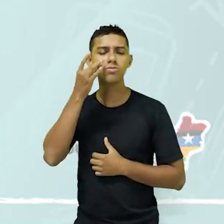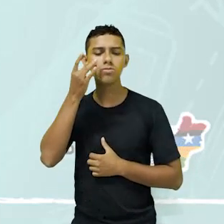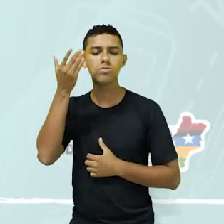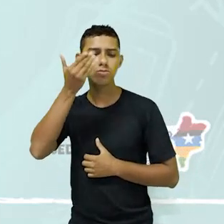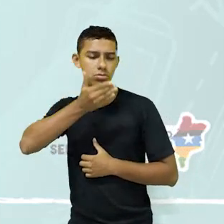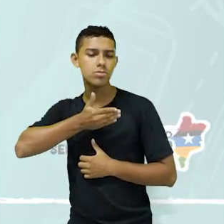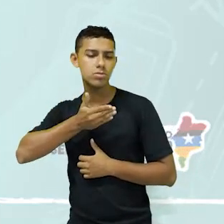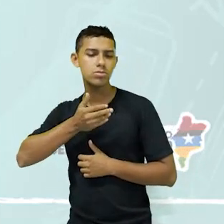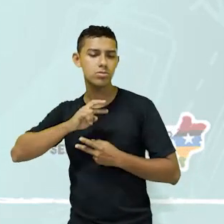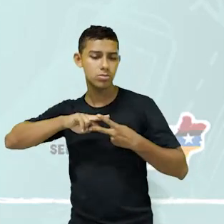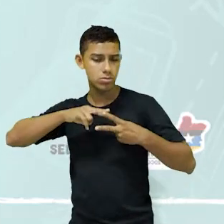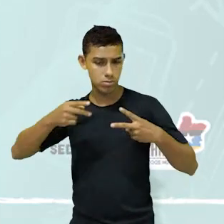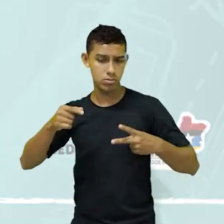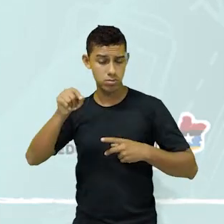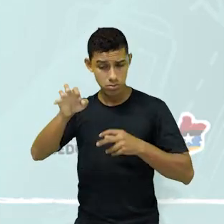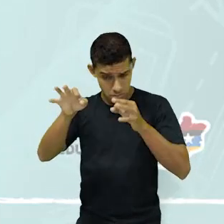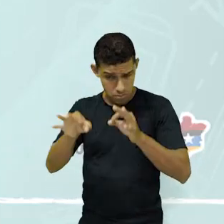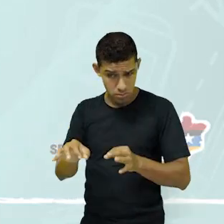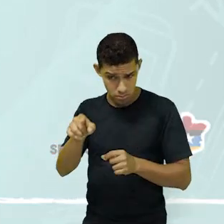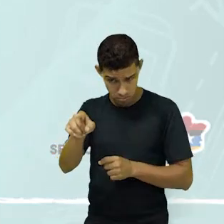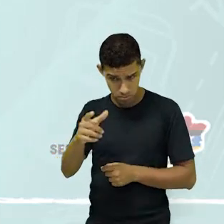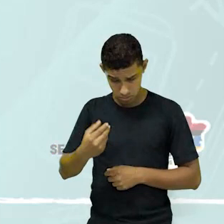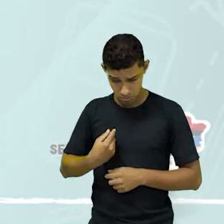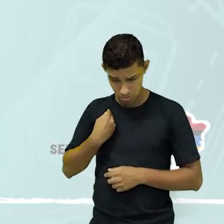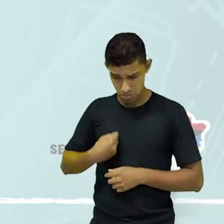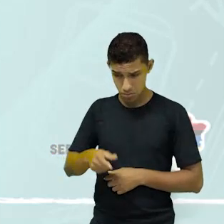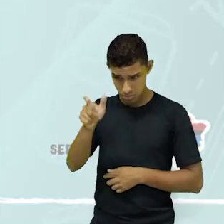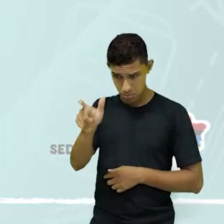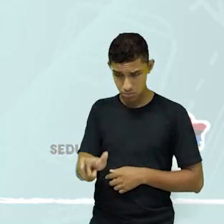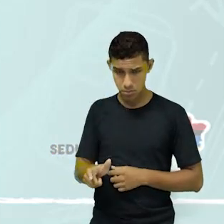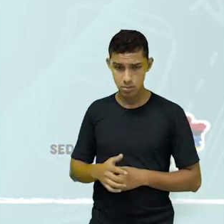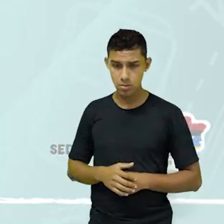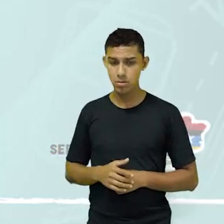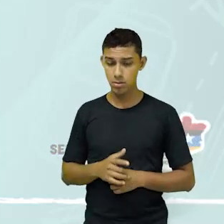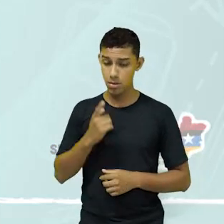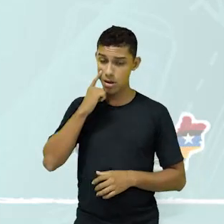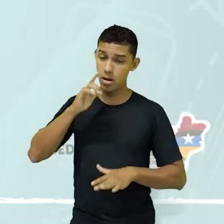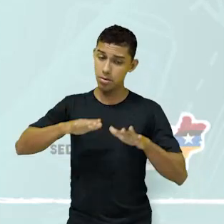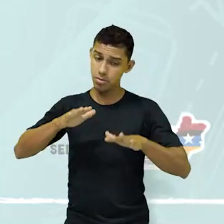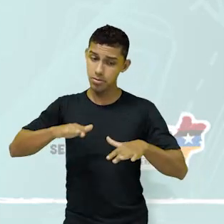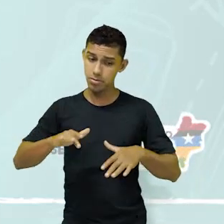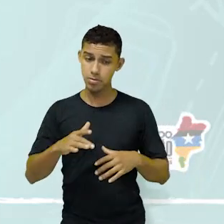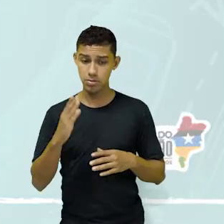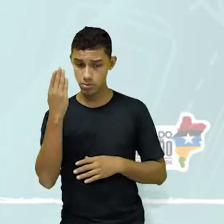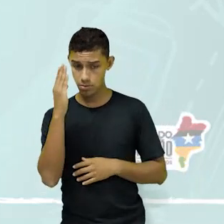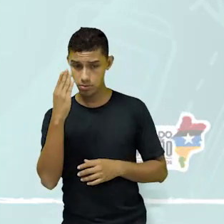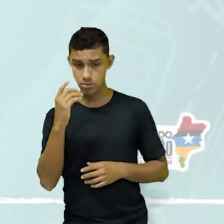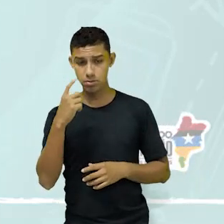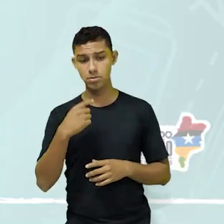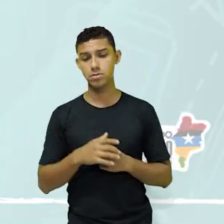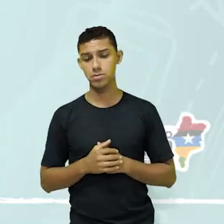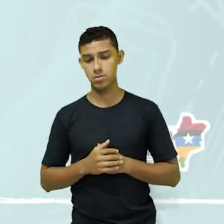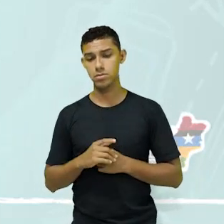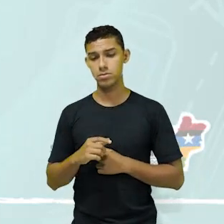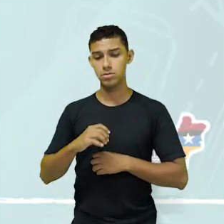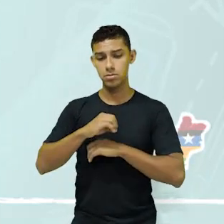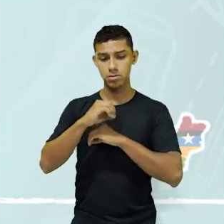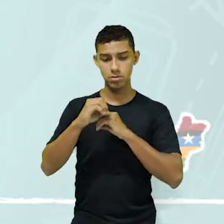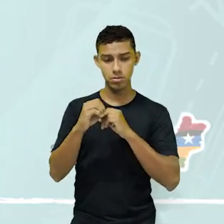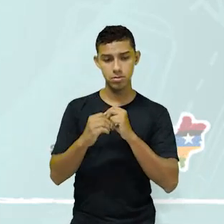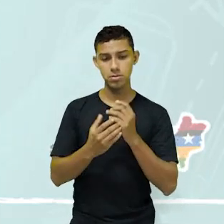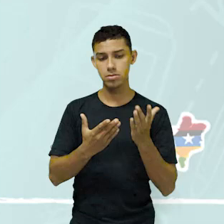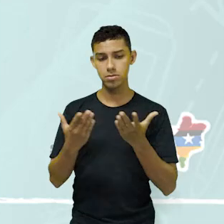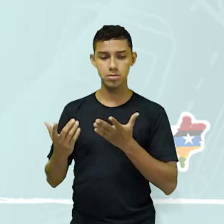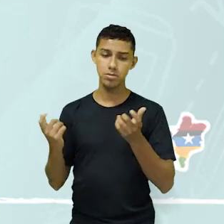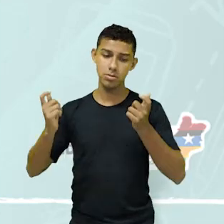é você mesmo. Olha só. A partir de uma análise bioquímica da molécula citada nesse cartoon,